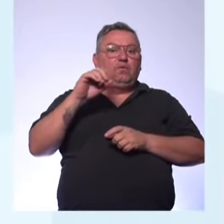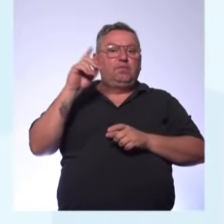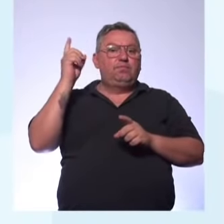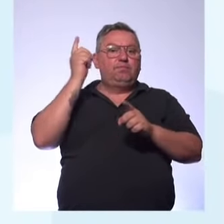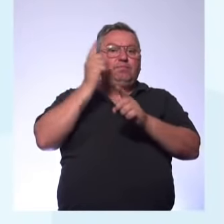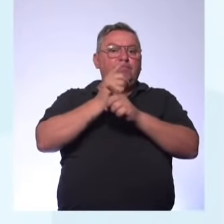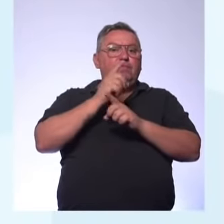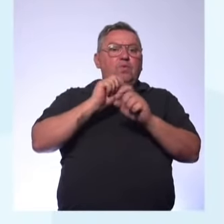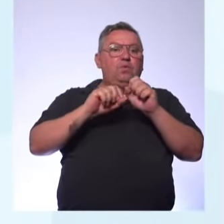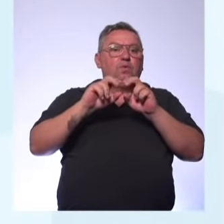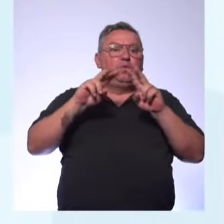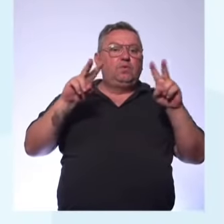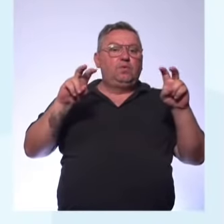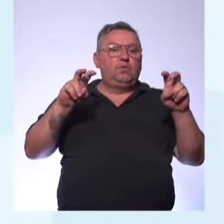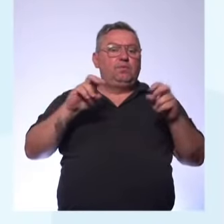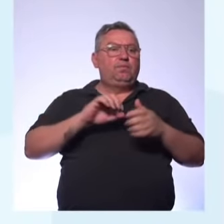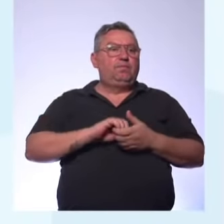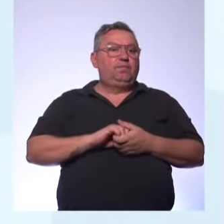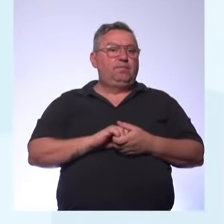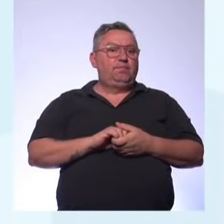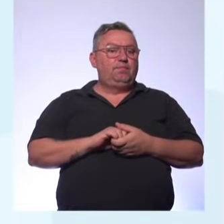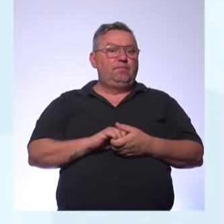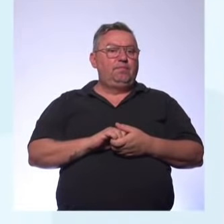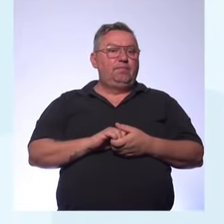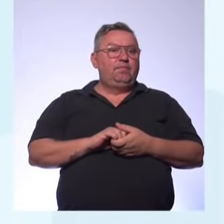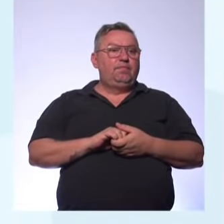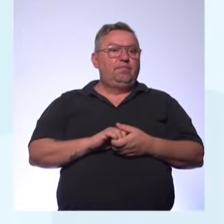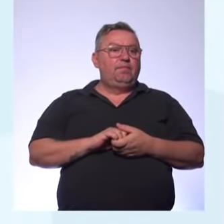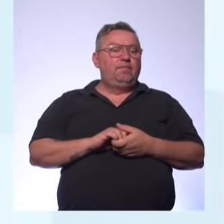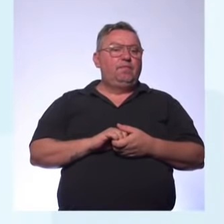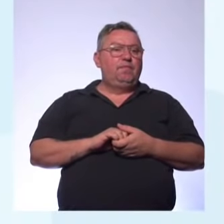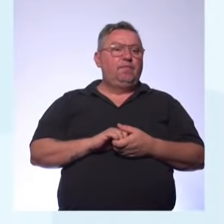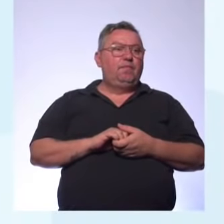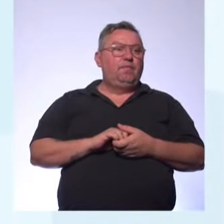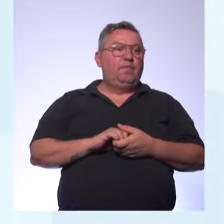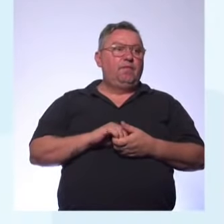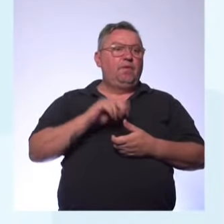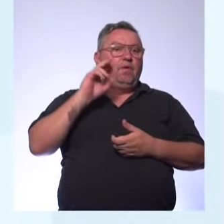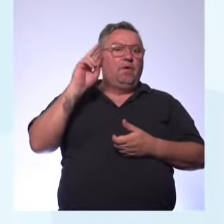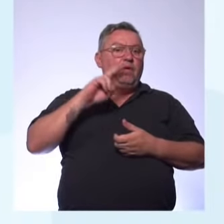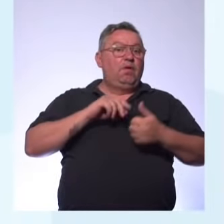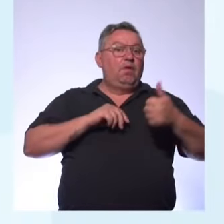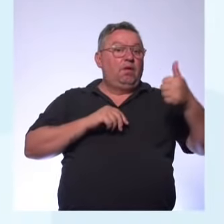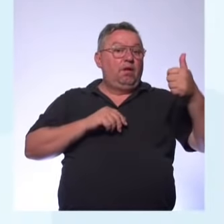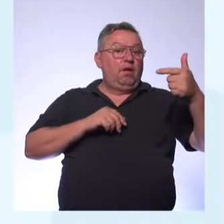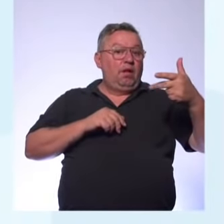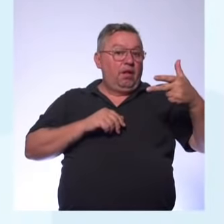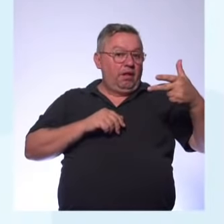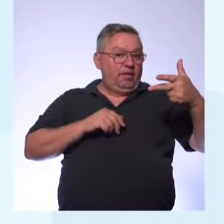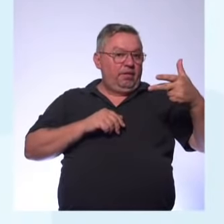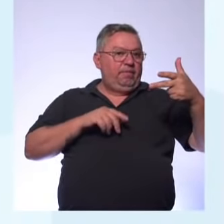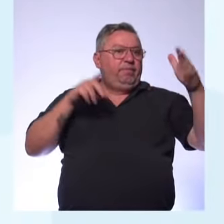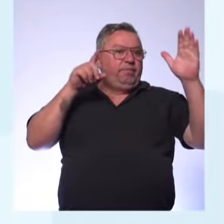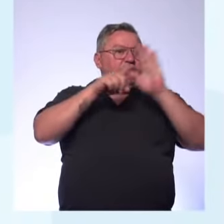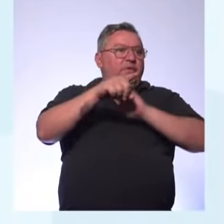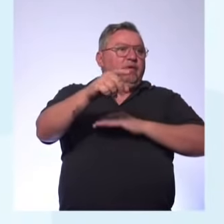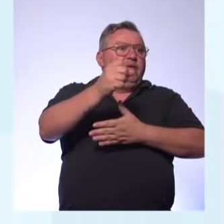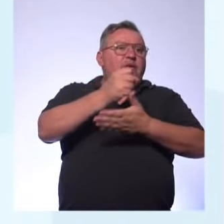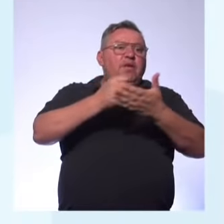descobrir qual é o assunto. Então, vamos para a próxima tela, por favor, diretor. Nós temos 3 perguntinhas